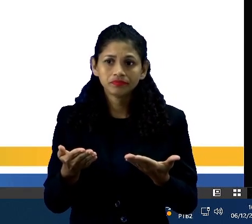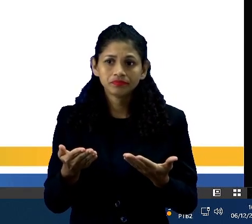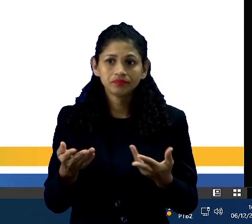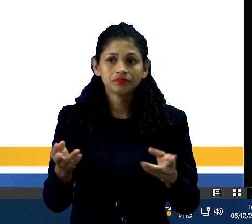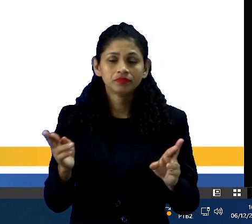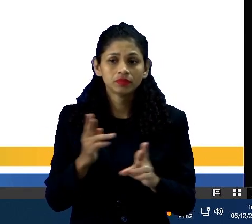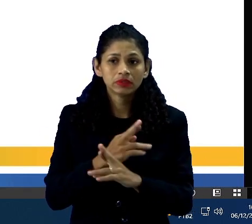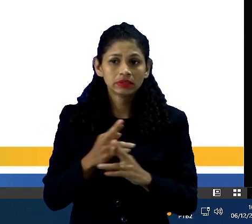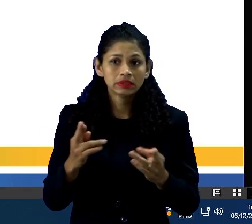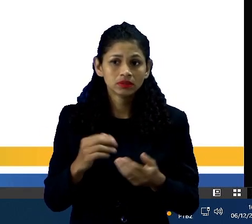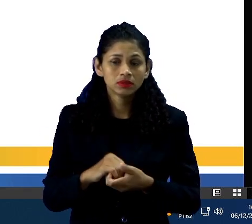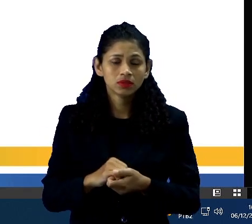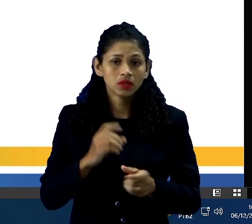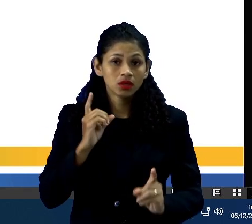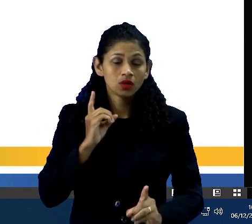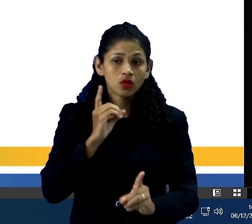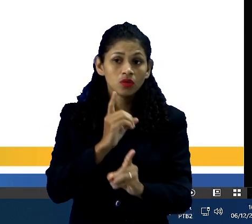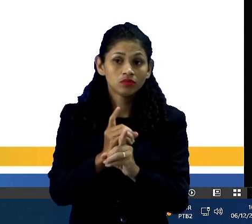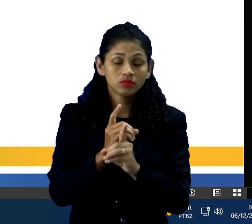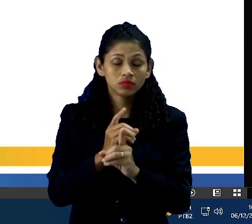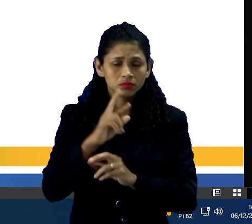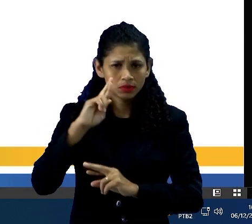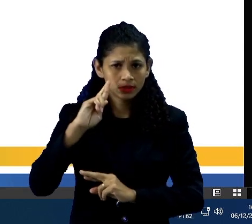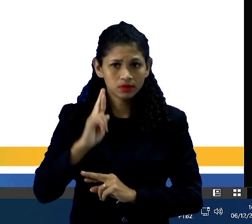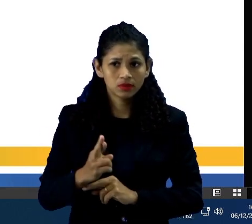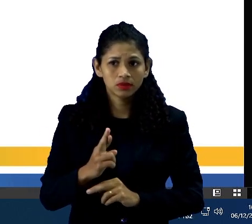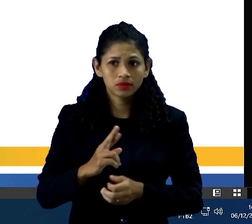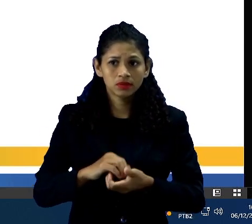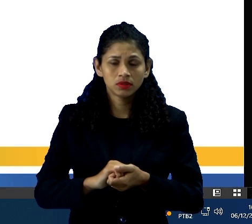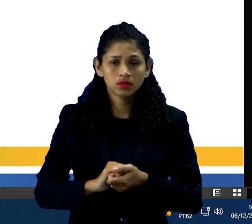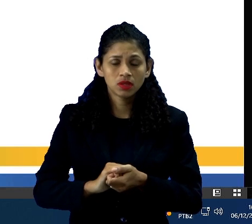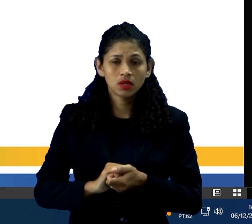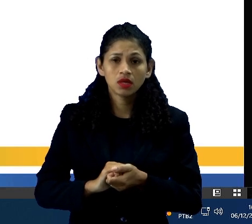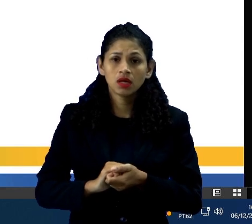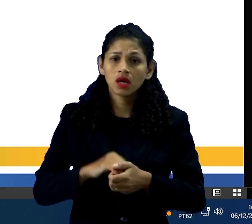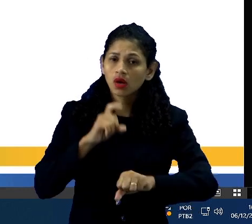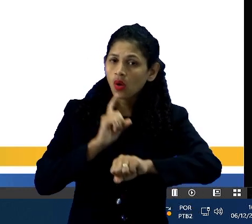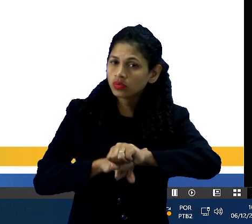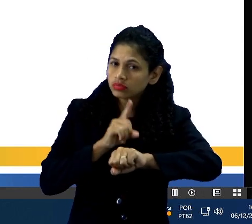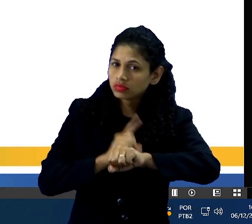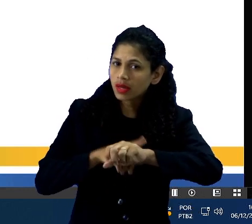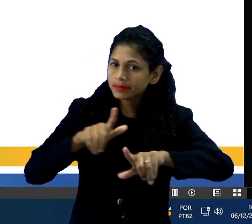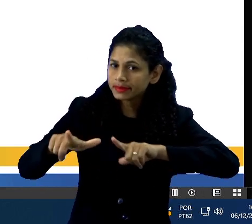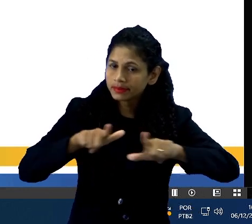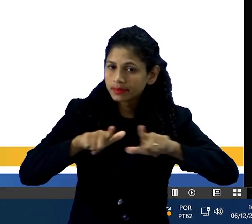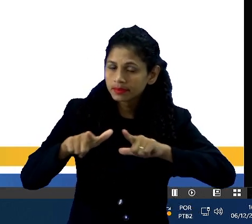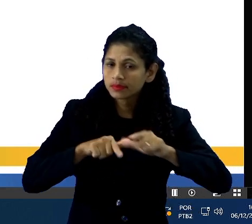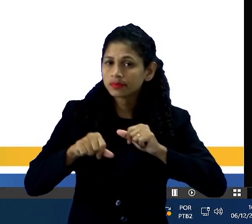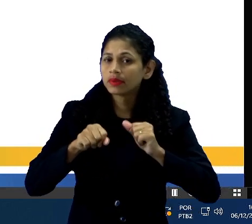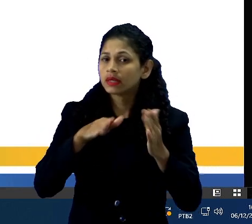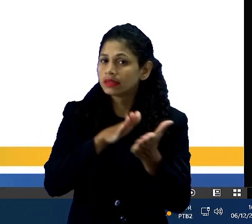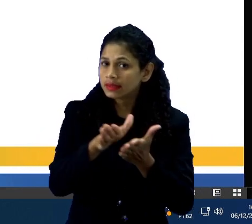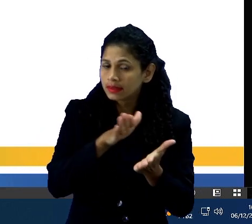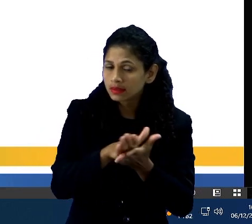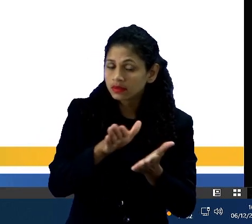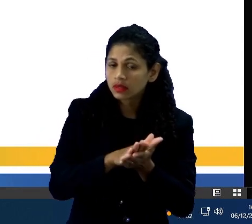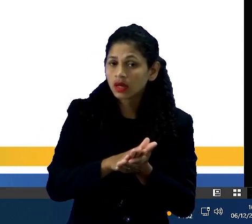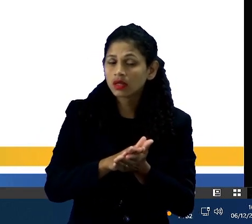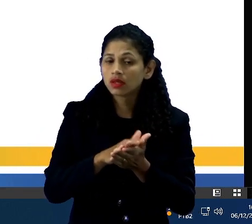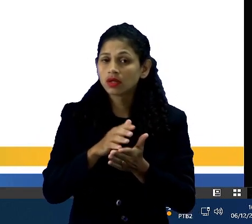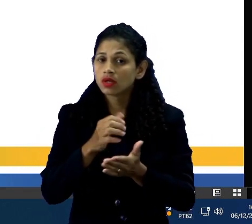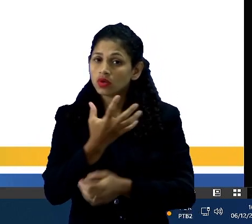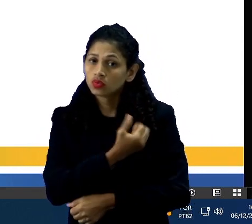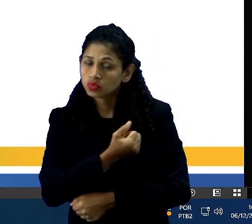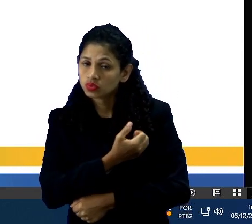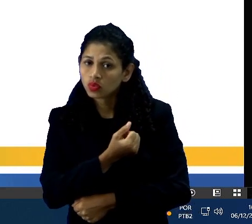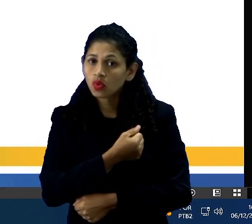proporcionalidade entre as grandezas é encontrada pela razão entre o tempo de trabalho da máquina e o número de cópias realizadas.